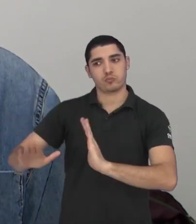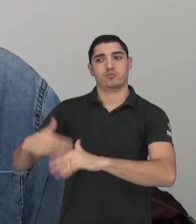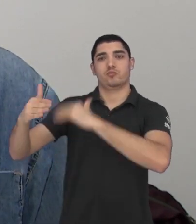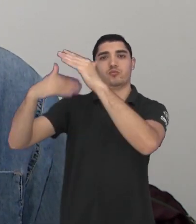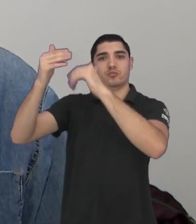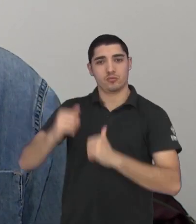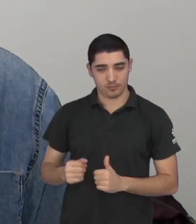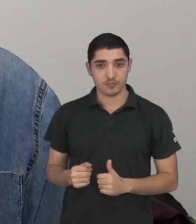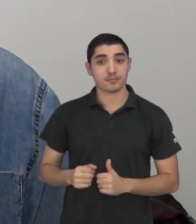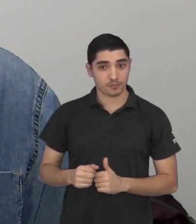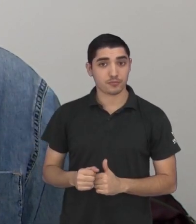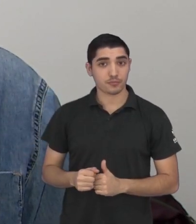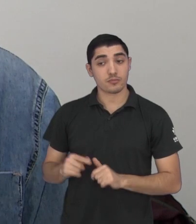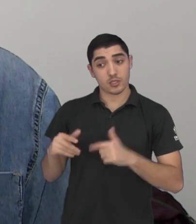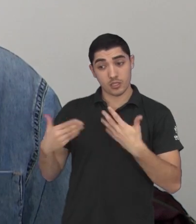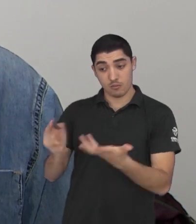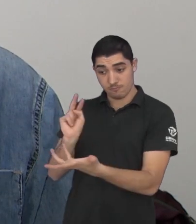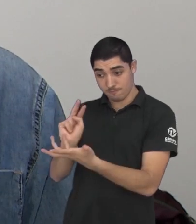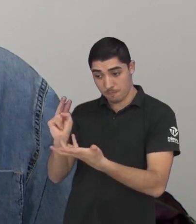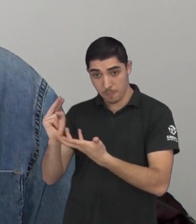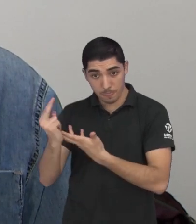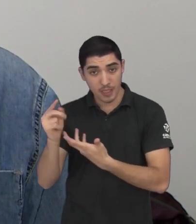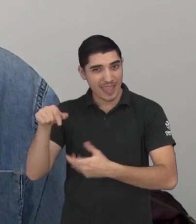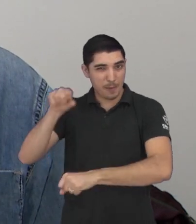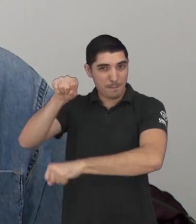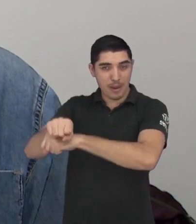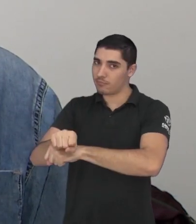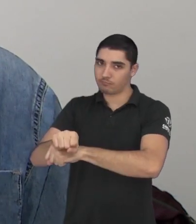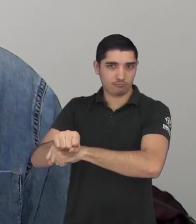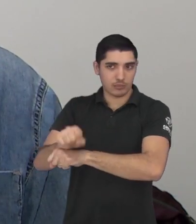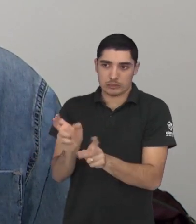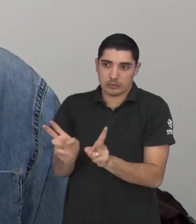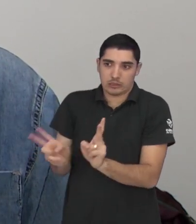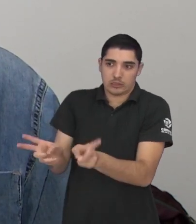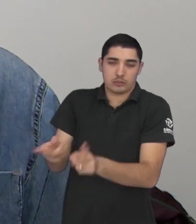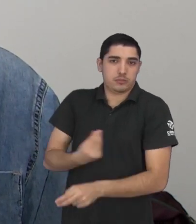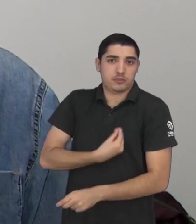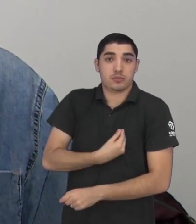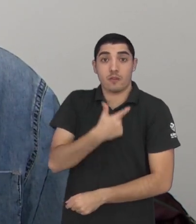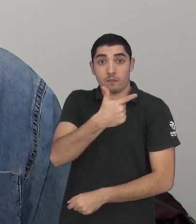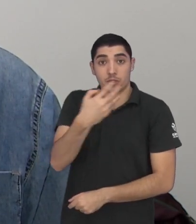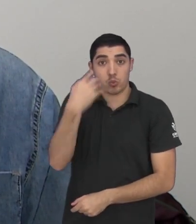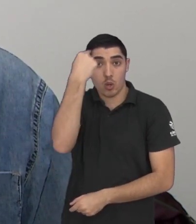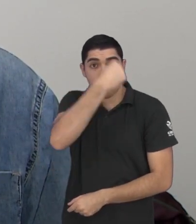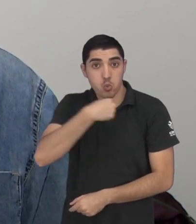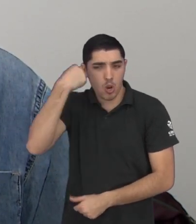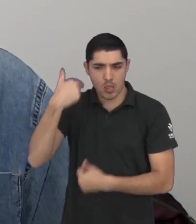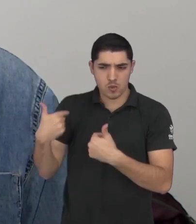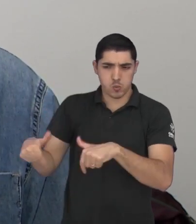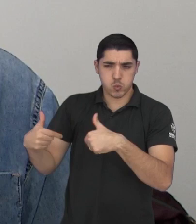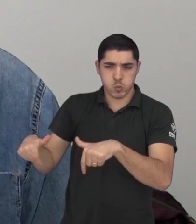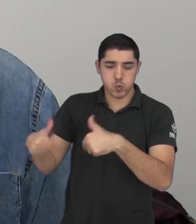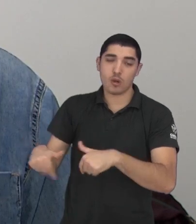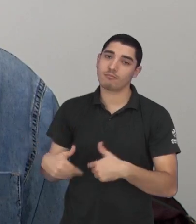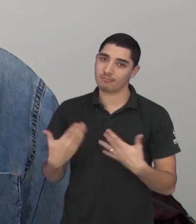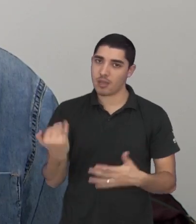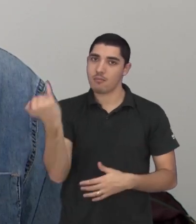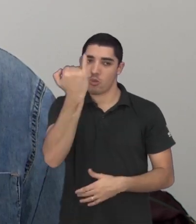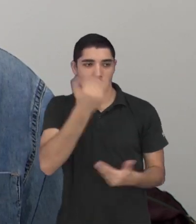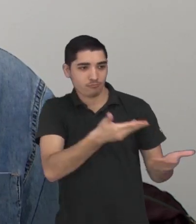exames cardiológicos na cidade. Petit também pediu mais apoio do poder público em medidas de conscientização sobre o